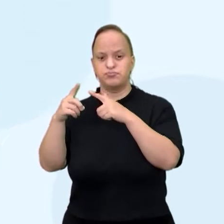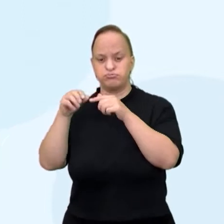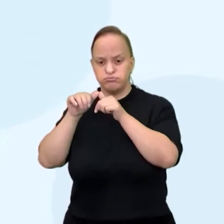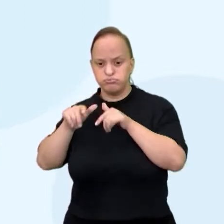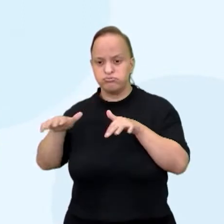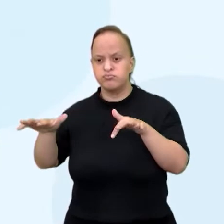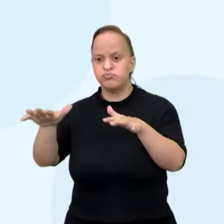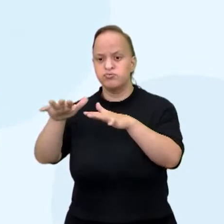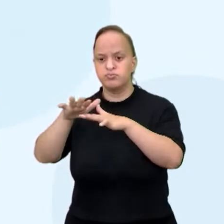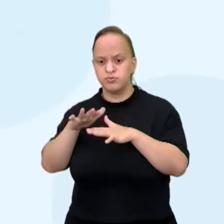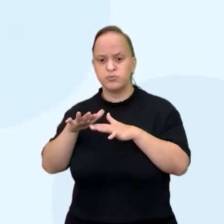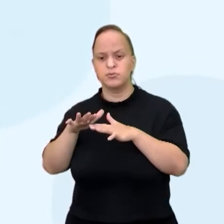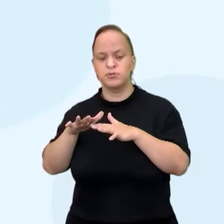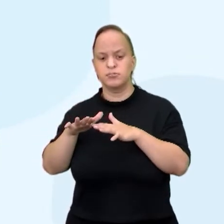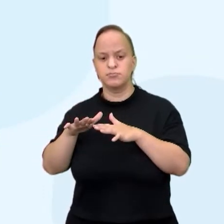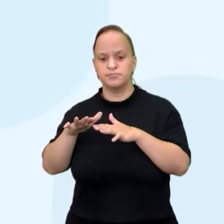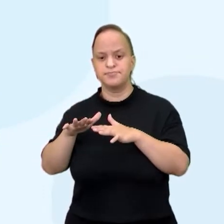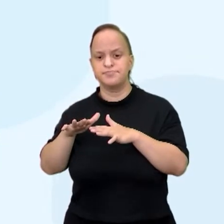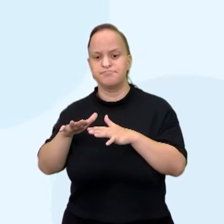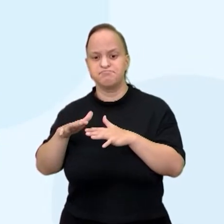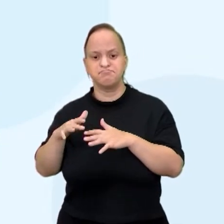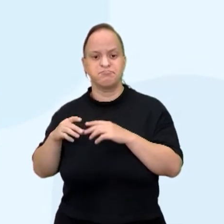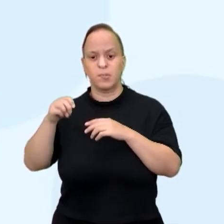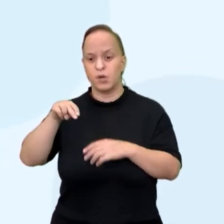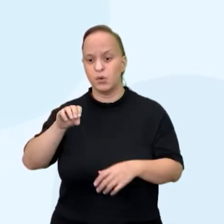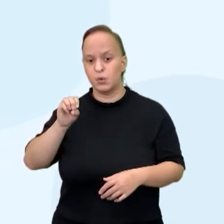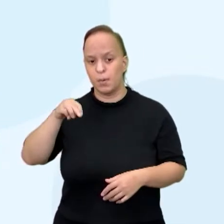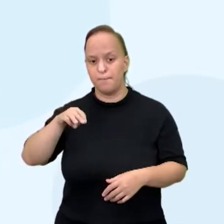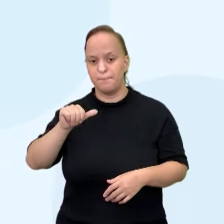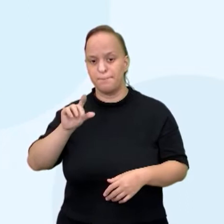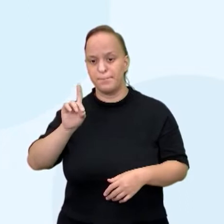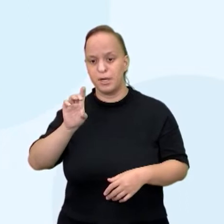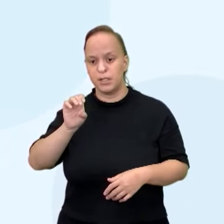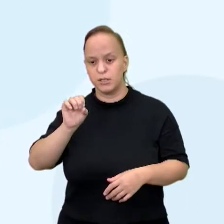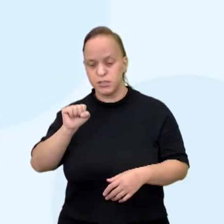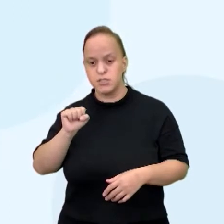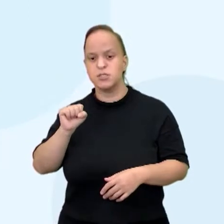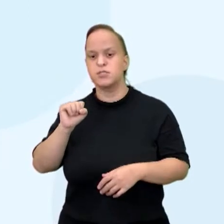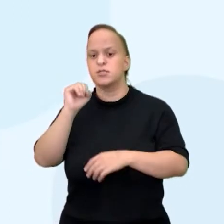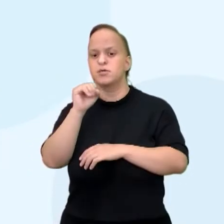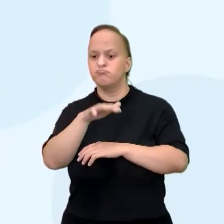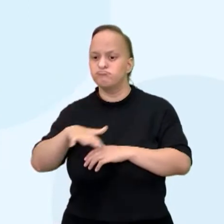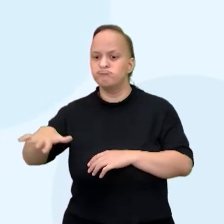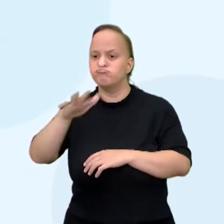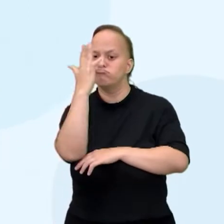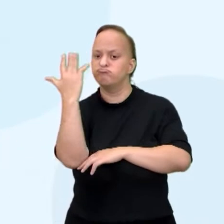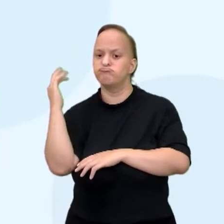e sedentárias, entre outras, e oposições dicotômicas, cidade e campo,